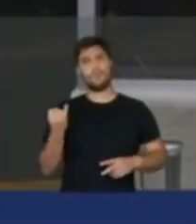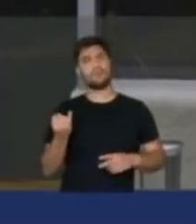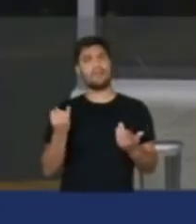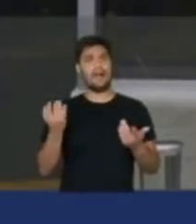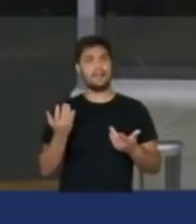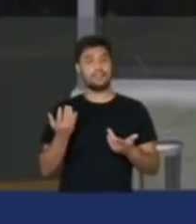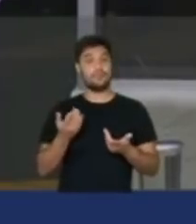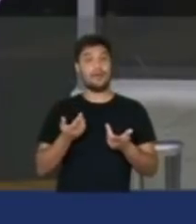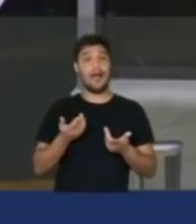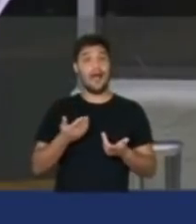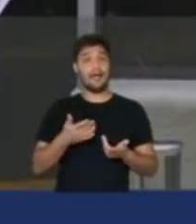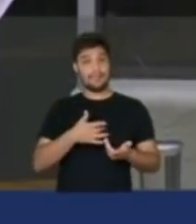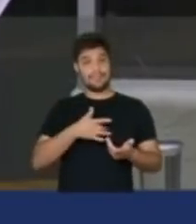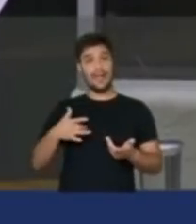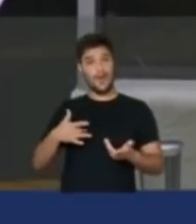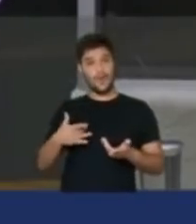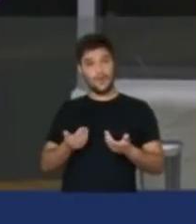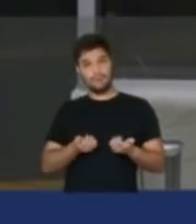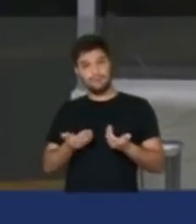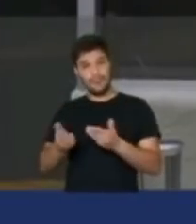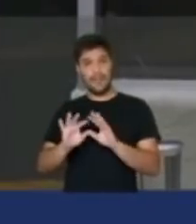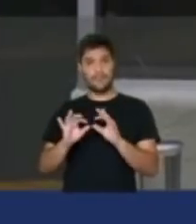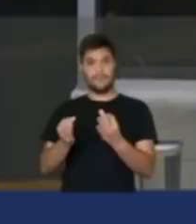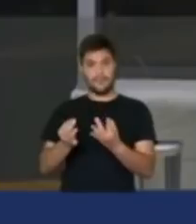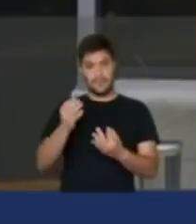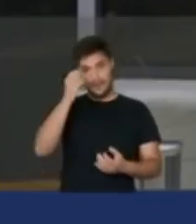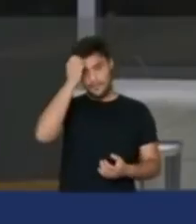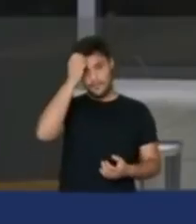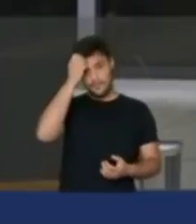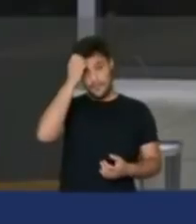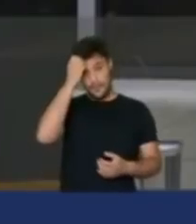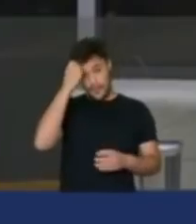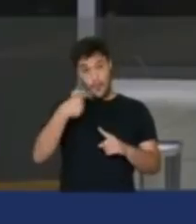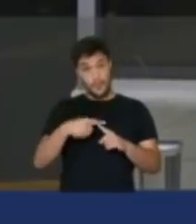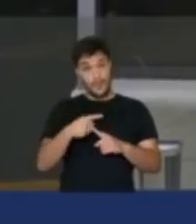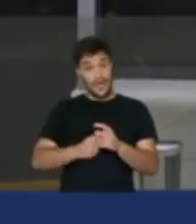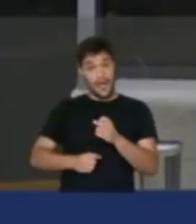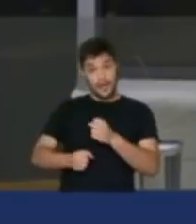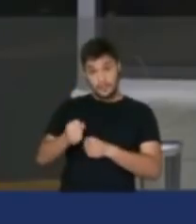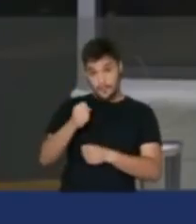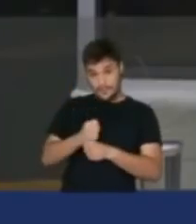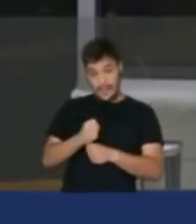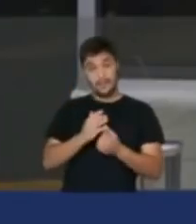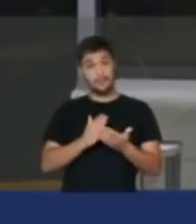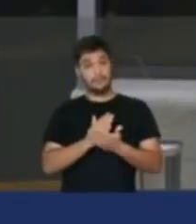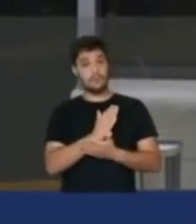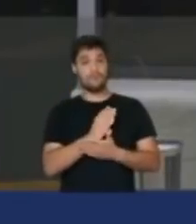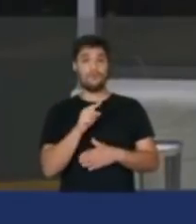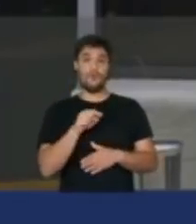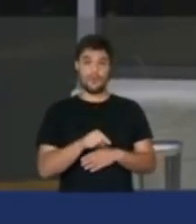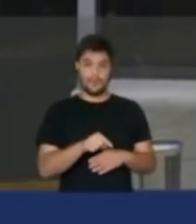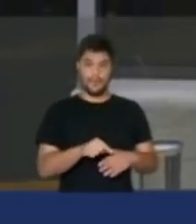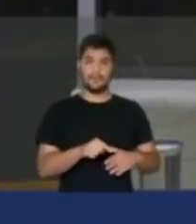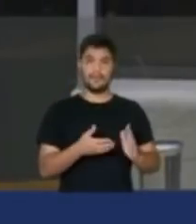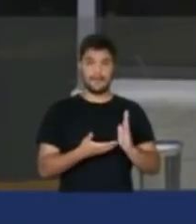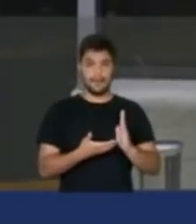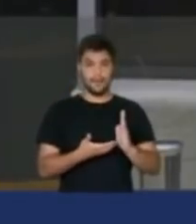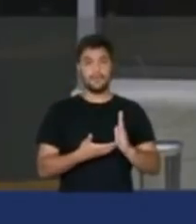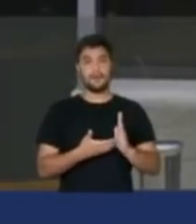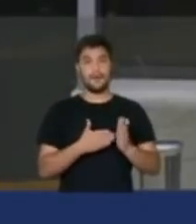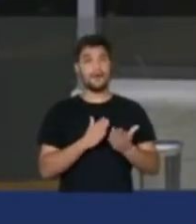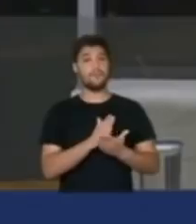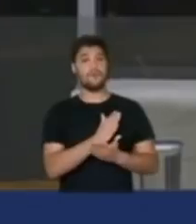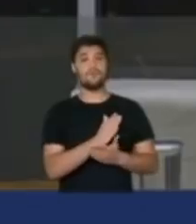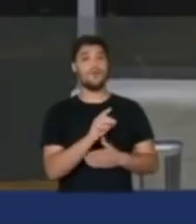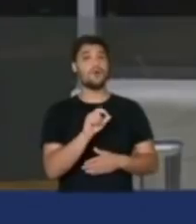da família. E é uma vitória da categoria, porque no ano passado nós já aprovamos aqui, presidente, aprovamos aqui